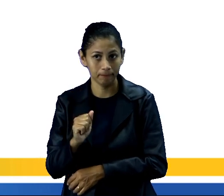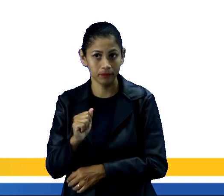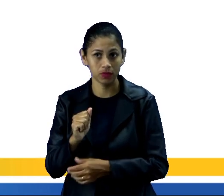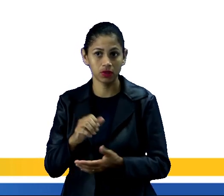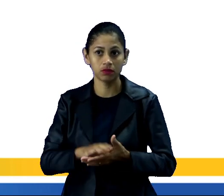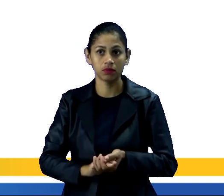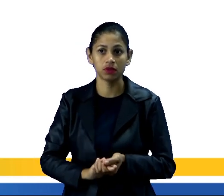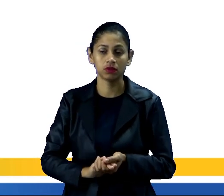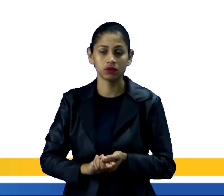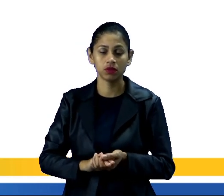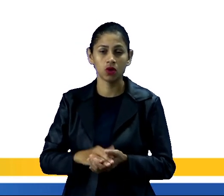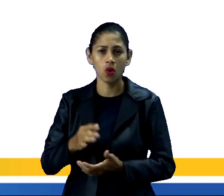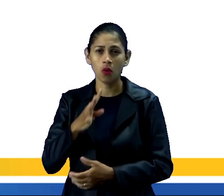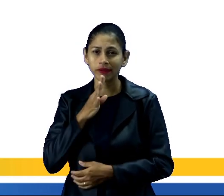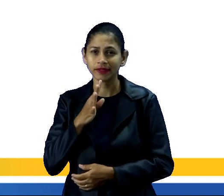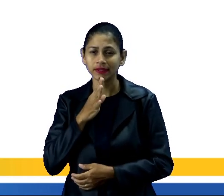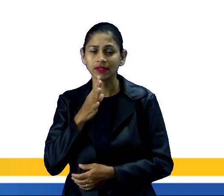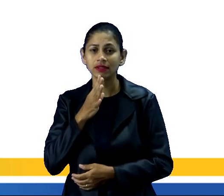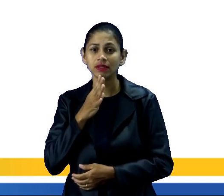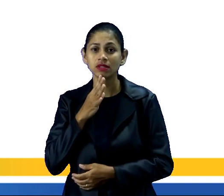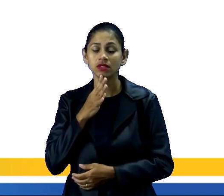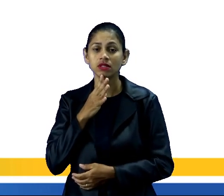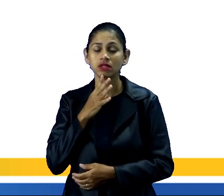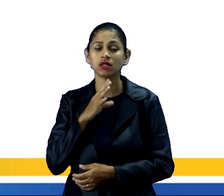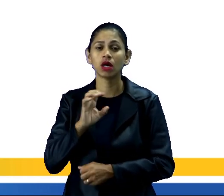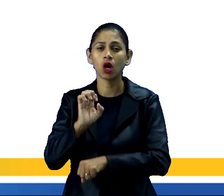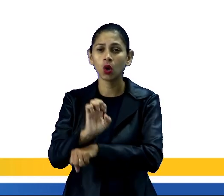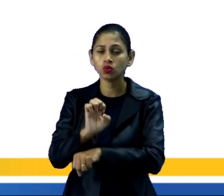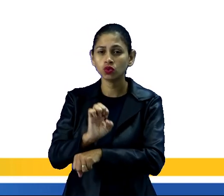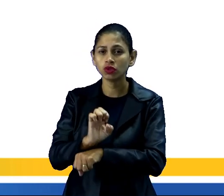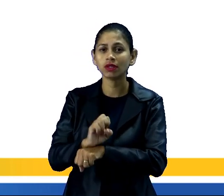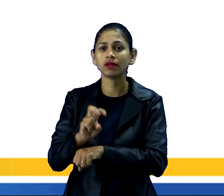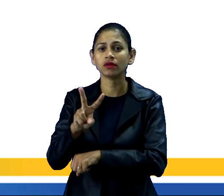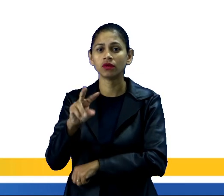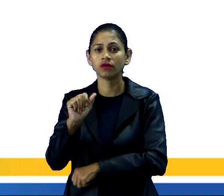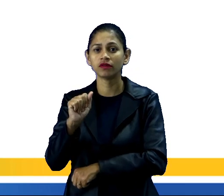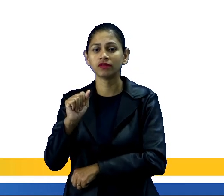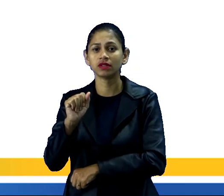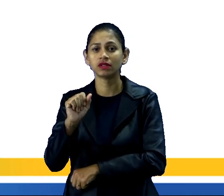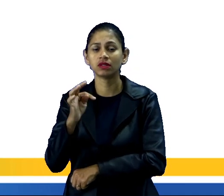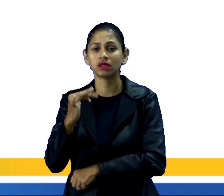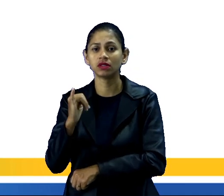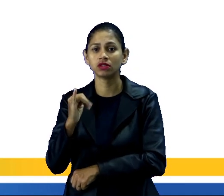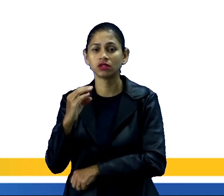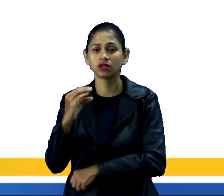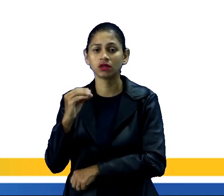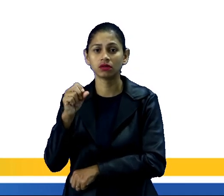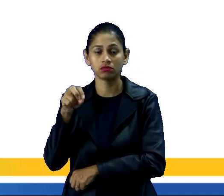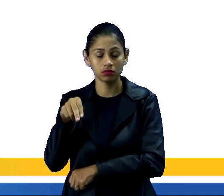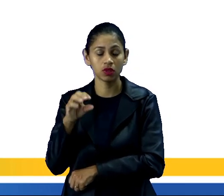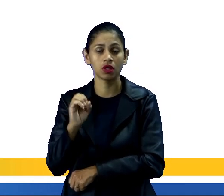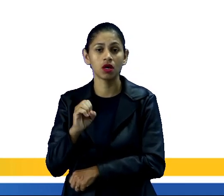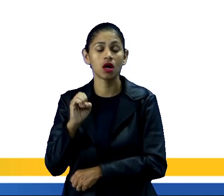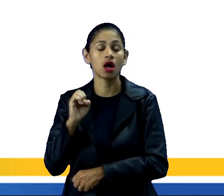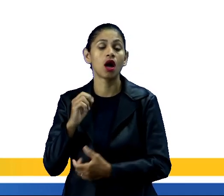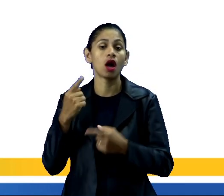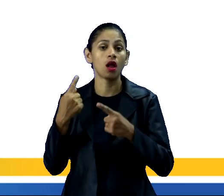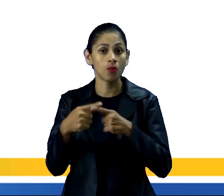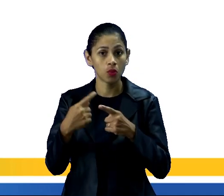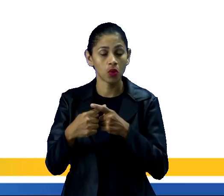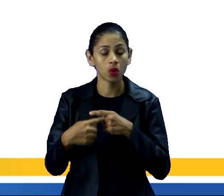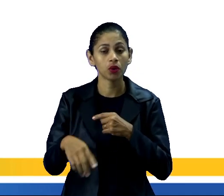Estado independente, né. Então, o Estado do Vaticano tem essa configuração hoje, graças a esse Tratado de Latrão, que